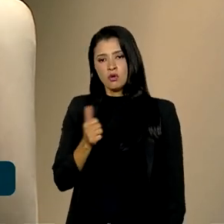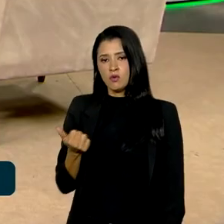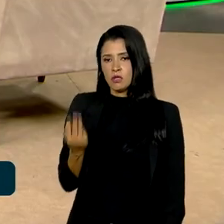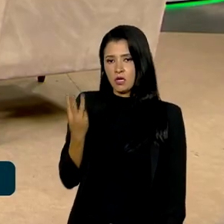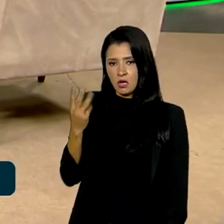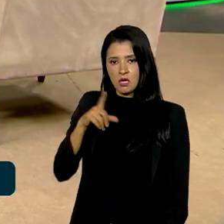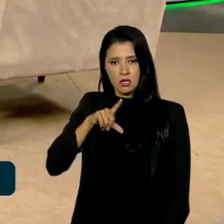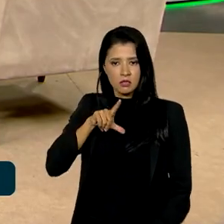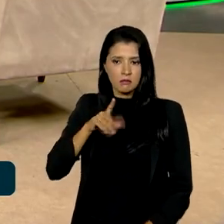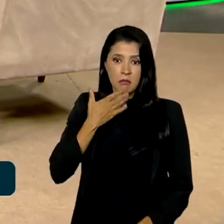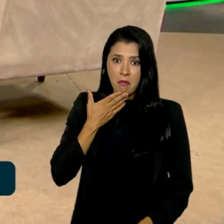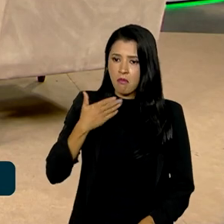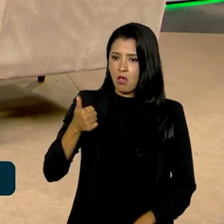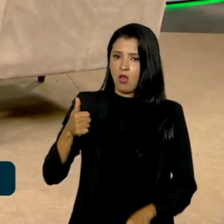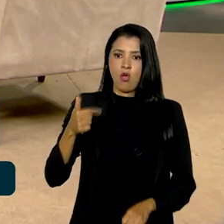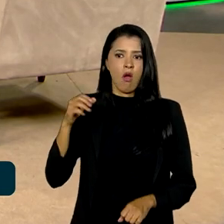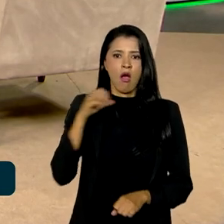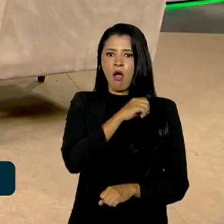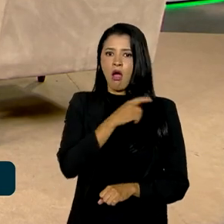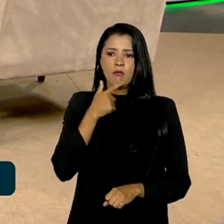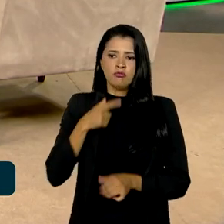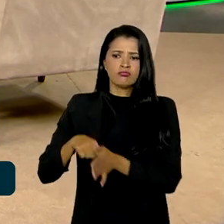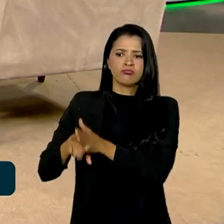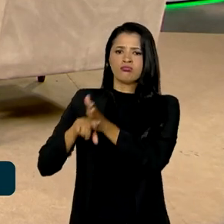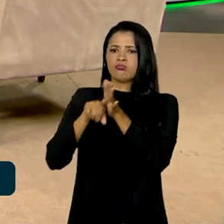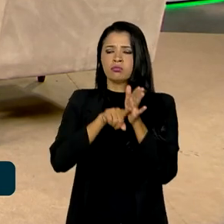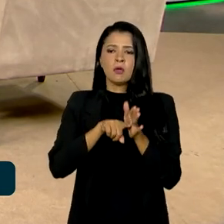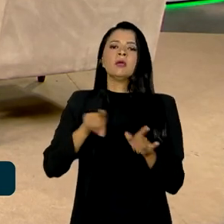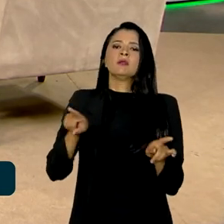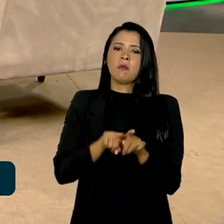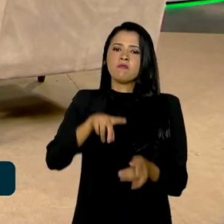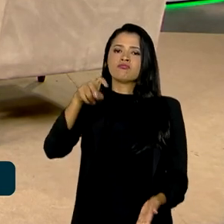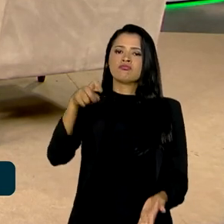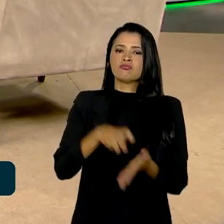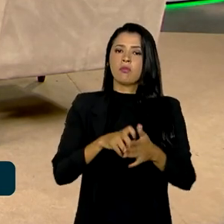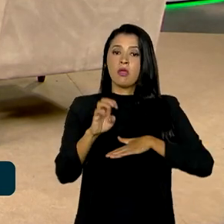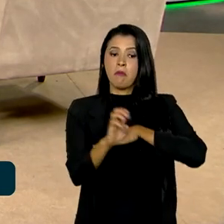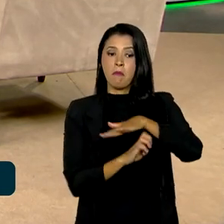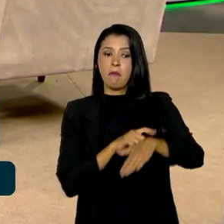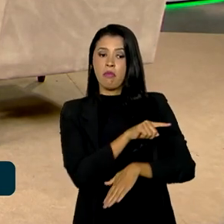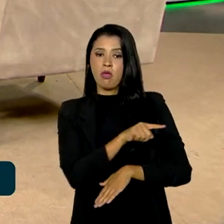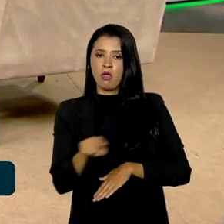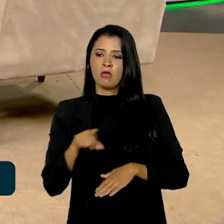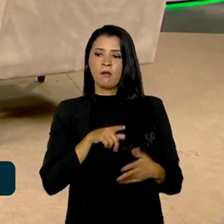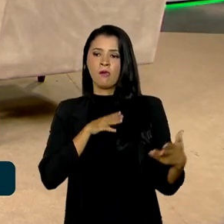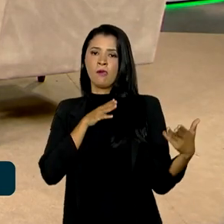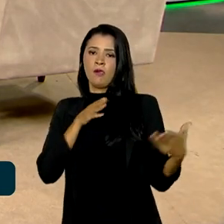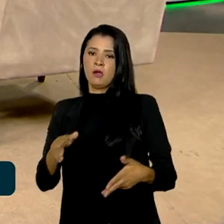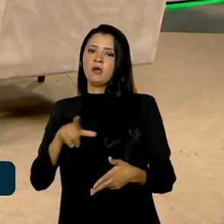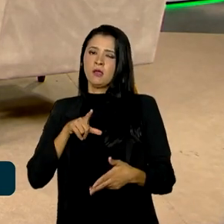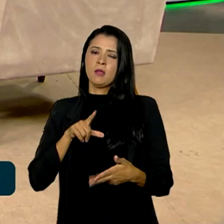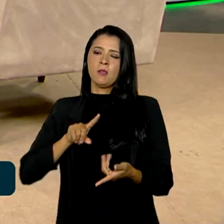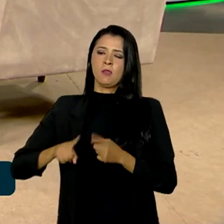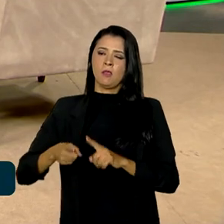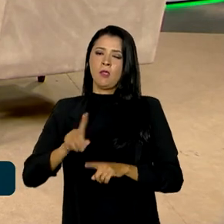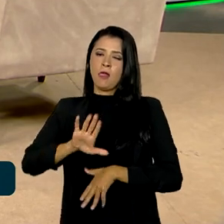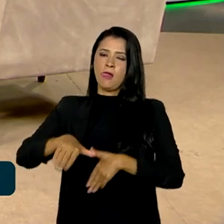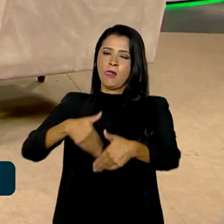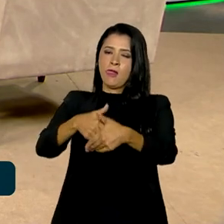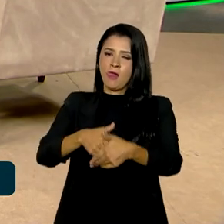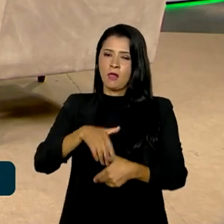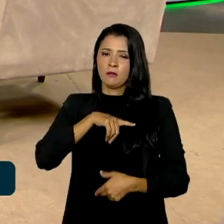que viabilizou também a investigação e a punição de empresas que porventura participassem de